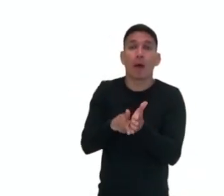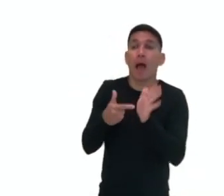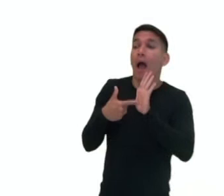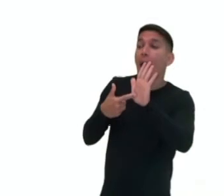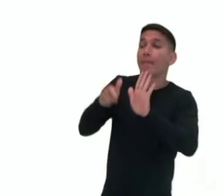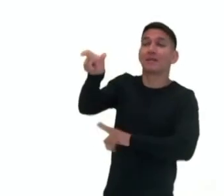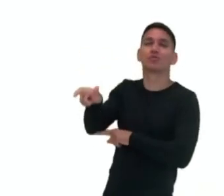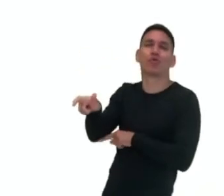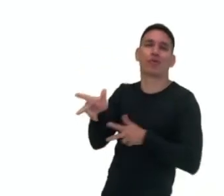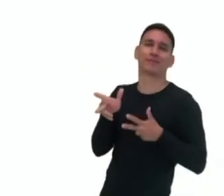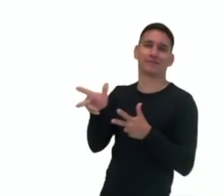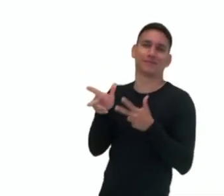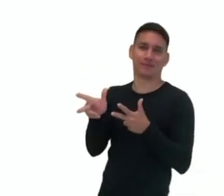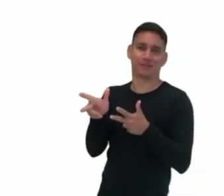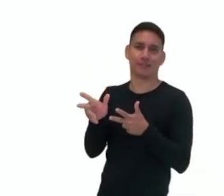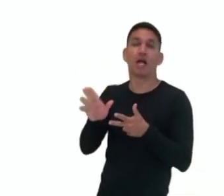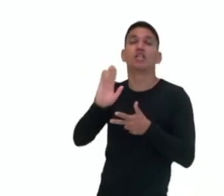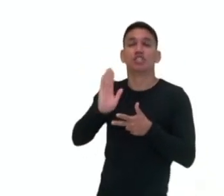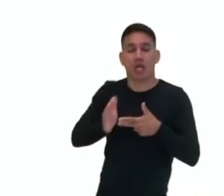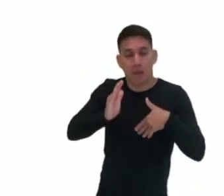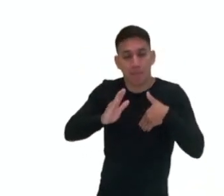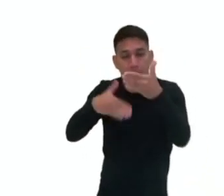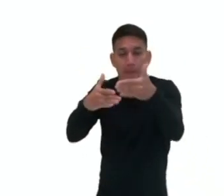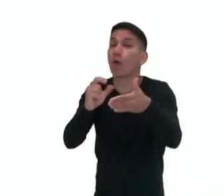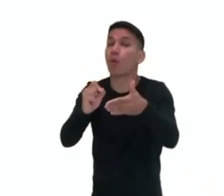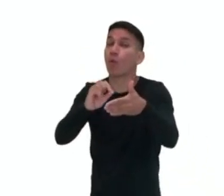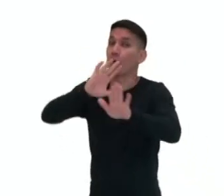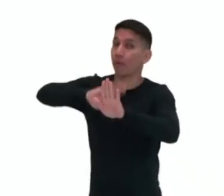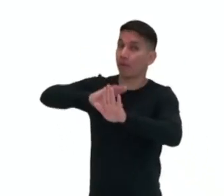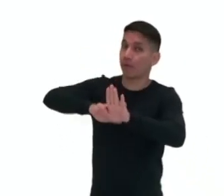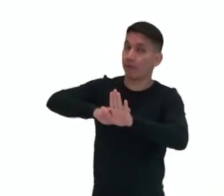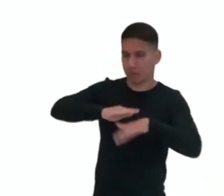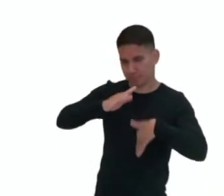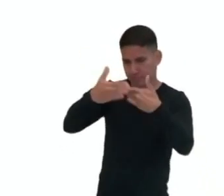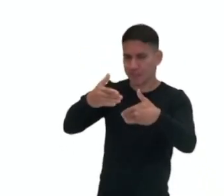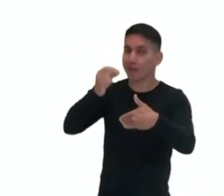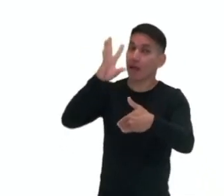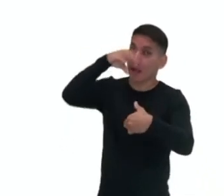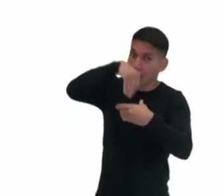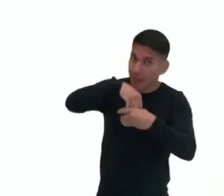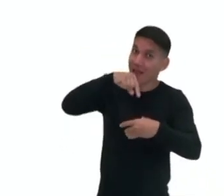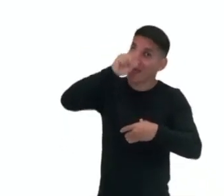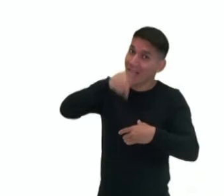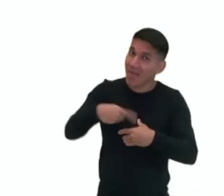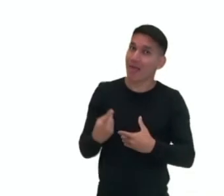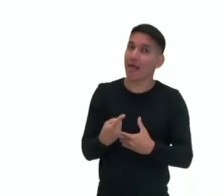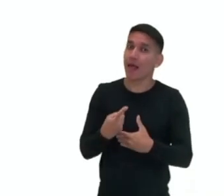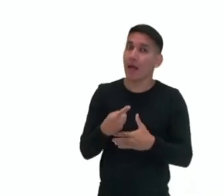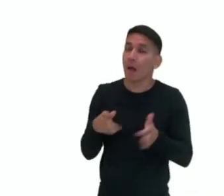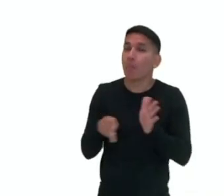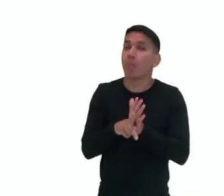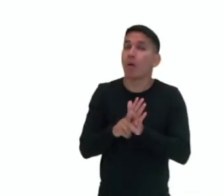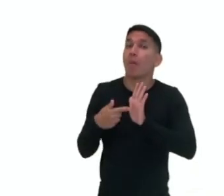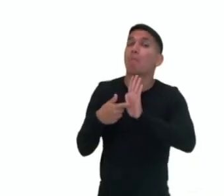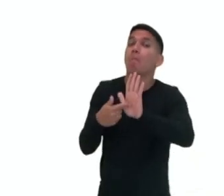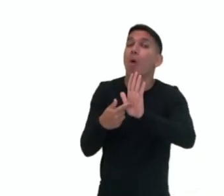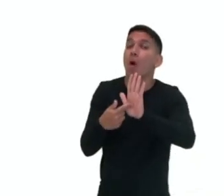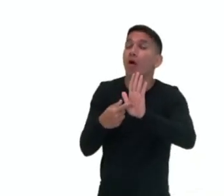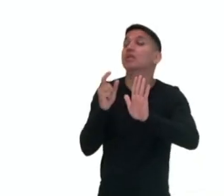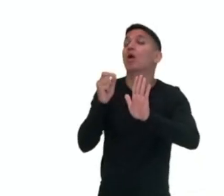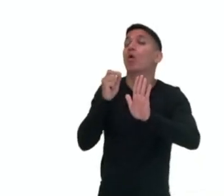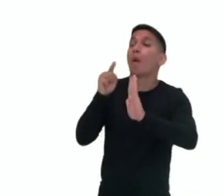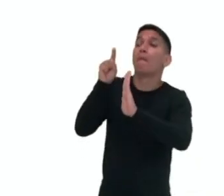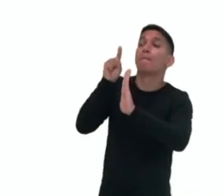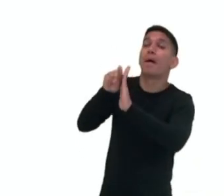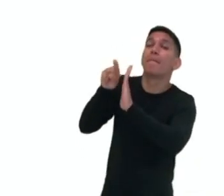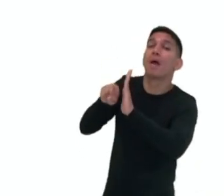entrevistado. Já no desenvolvimento, o desenrolar da entrevista deverá deixar bem marcado o que é pergunta do entrevistador